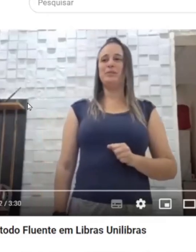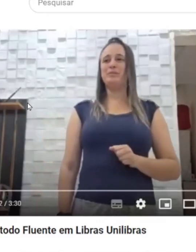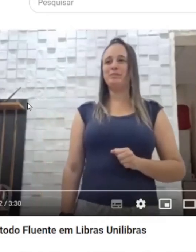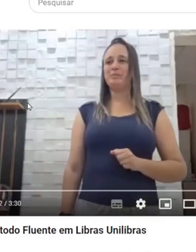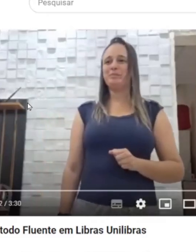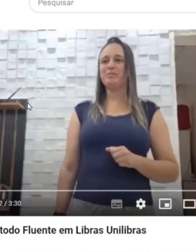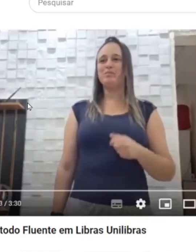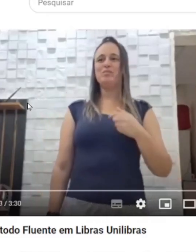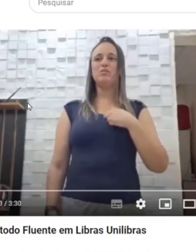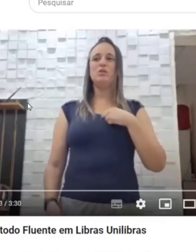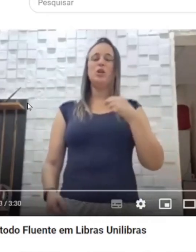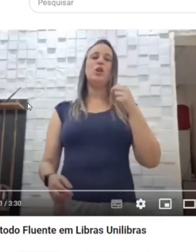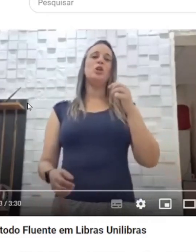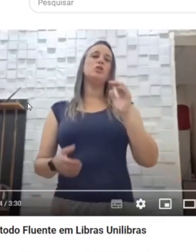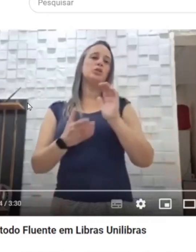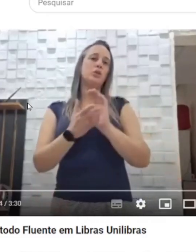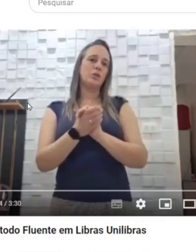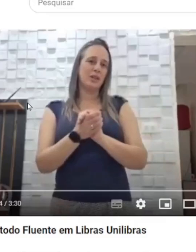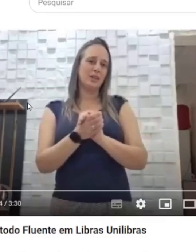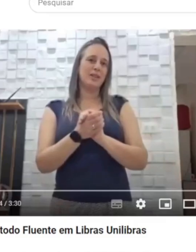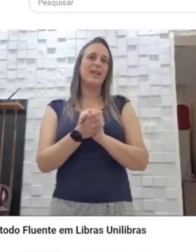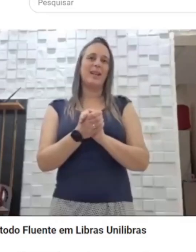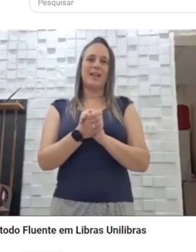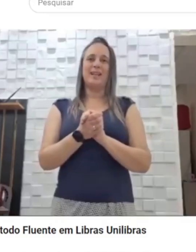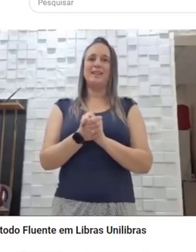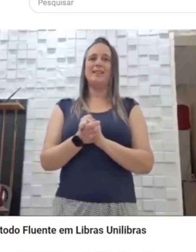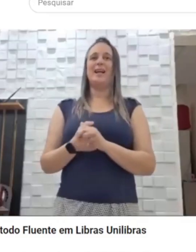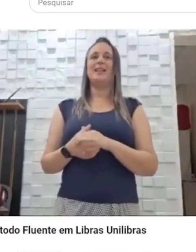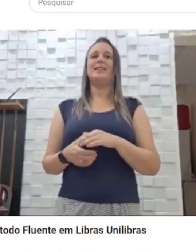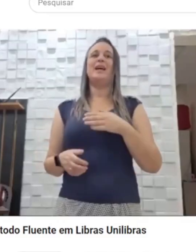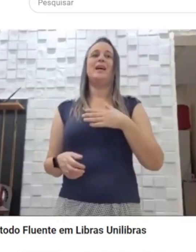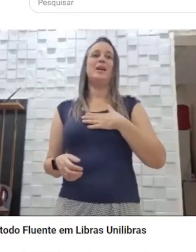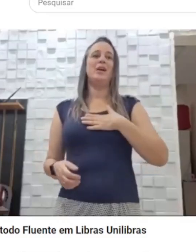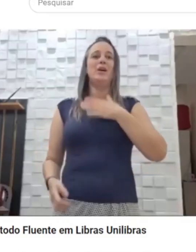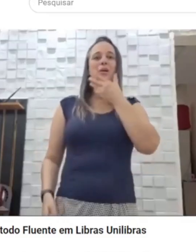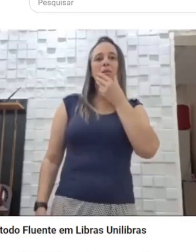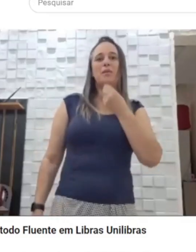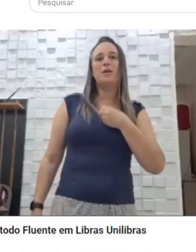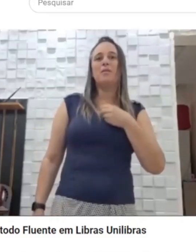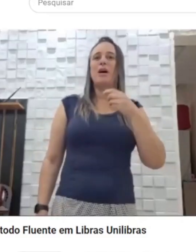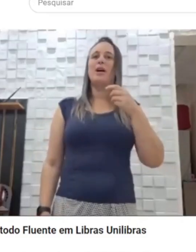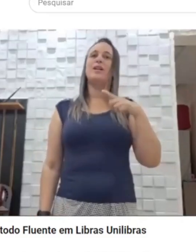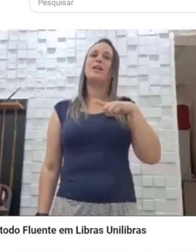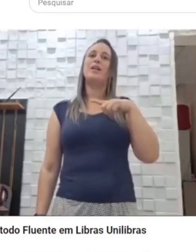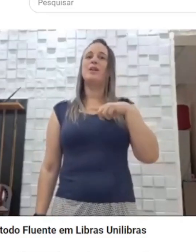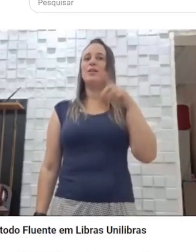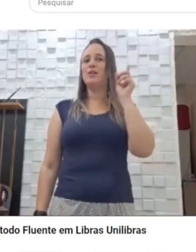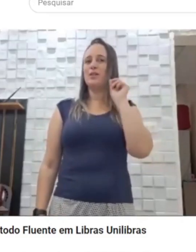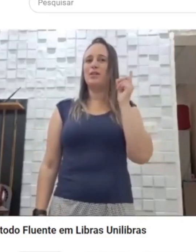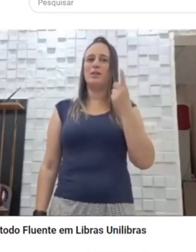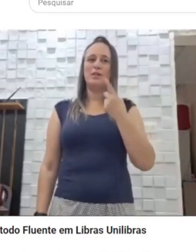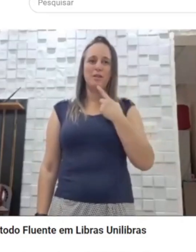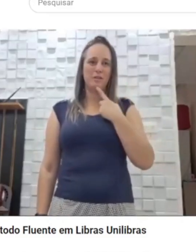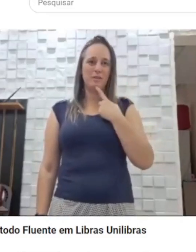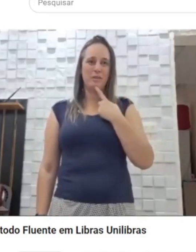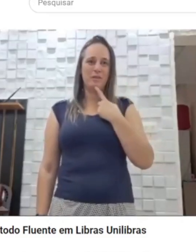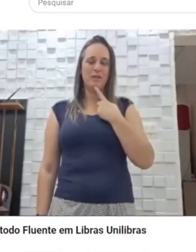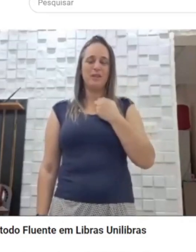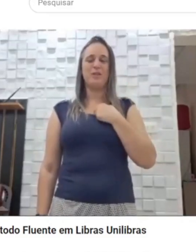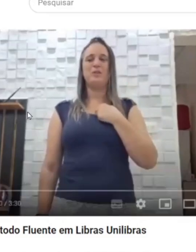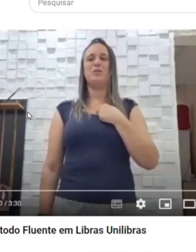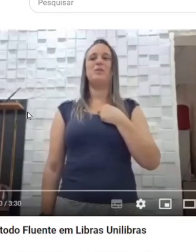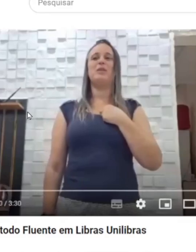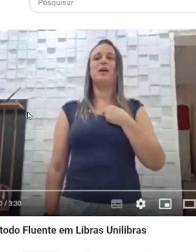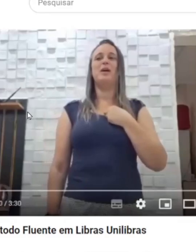os bastidores das práticas de Libras dela. E que você vê aqui, ó, isso aqui é o momento em que ela já estava finalizando o